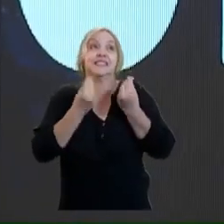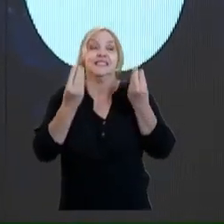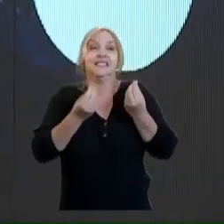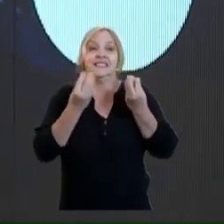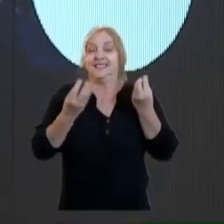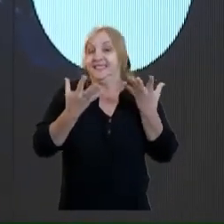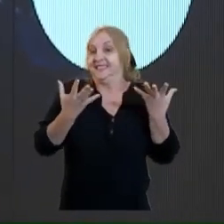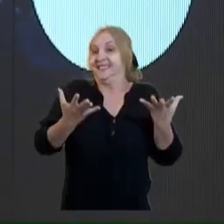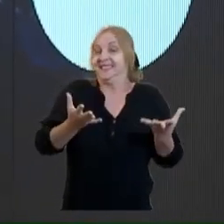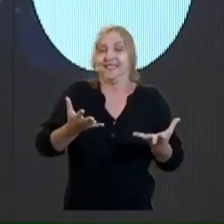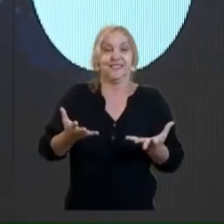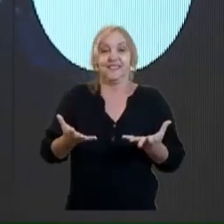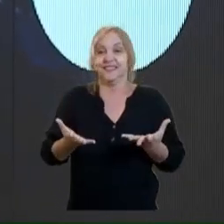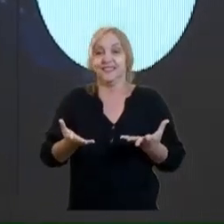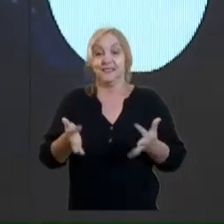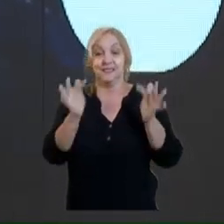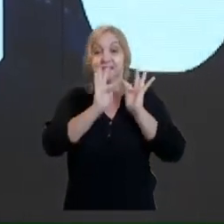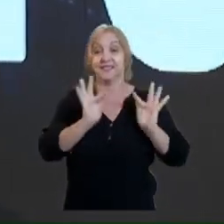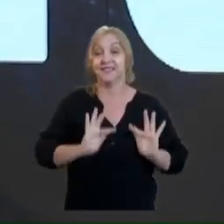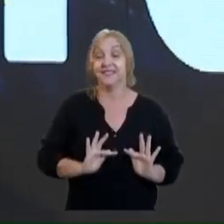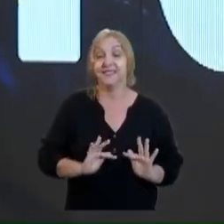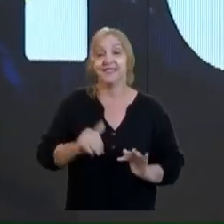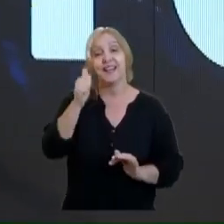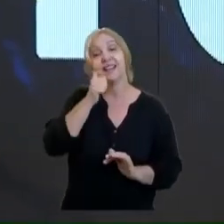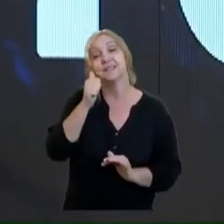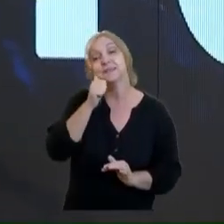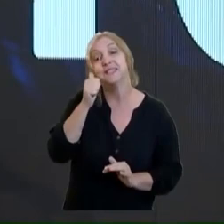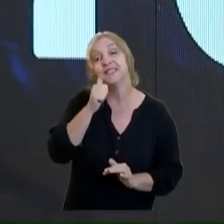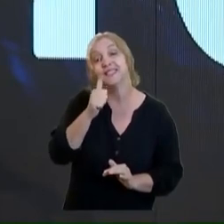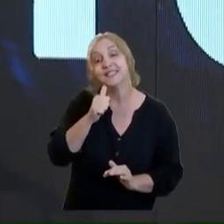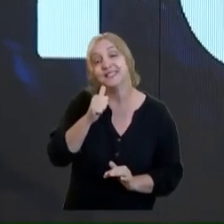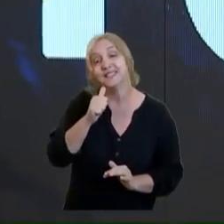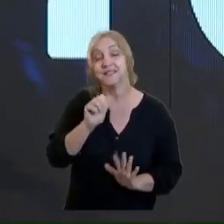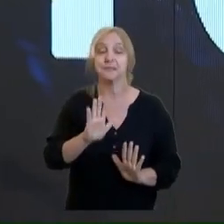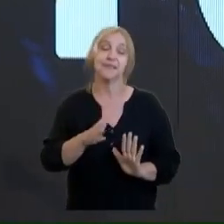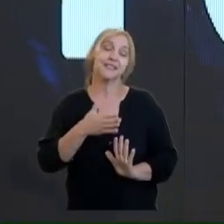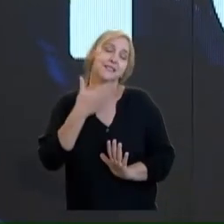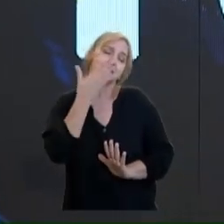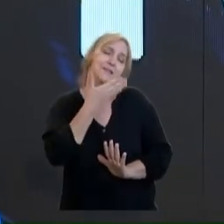Não é que os meninos, as meninas são mais doces.